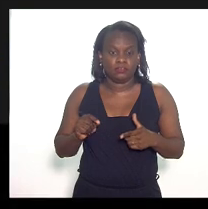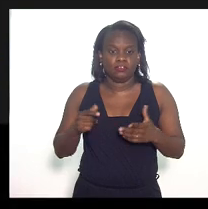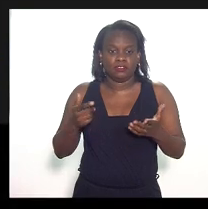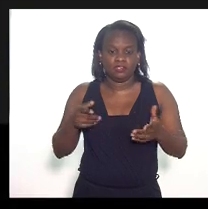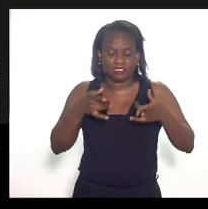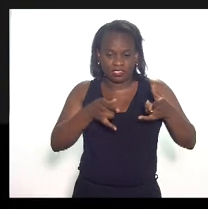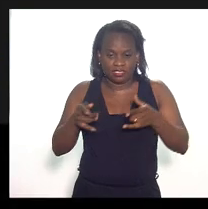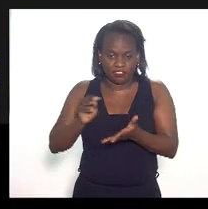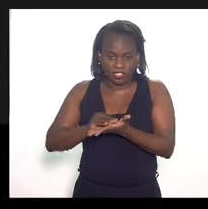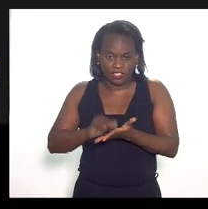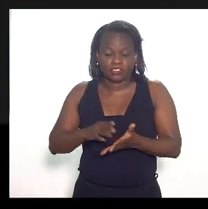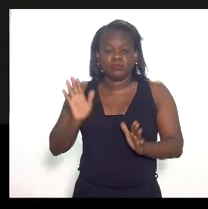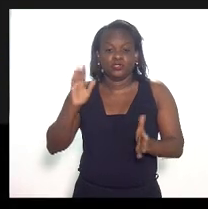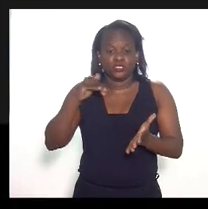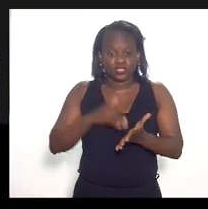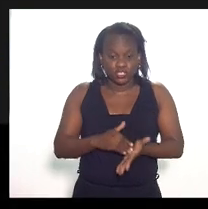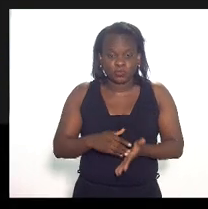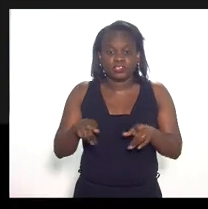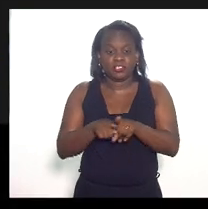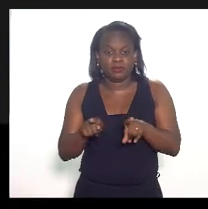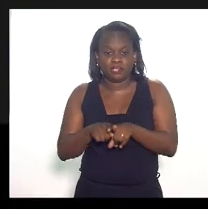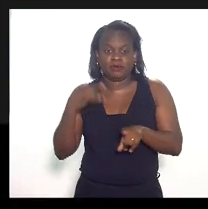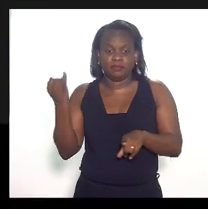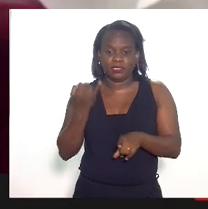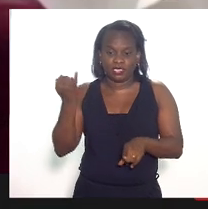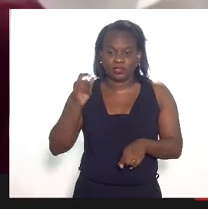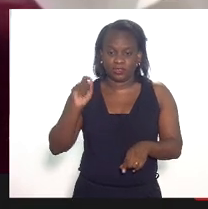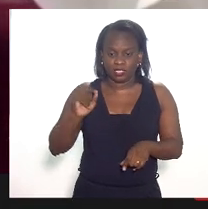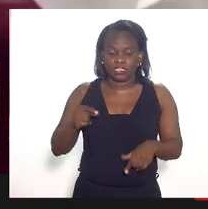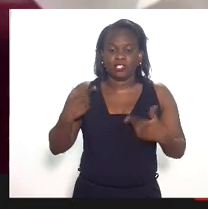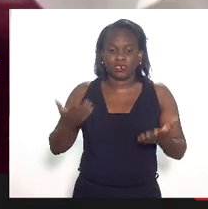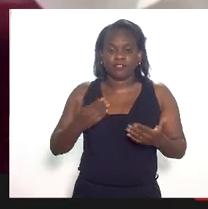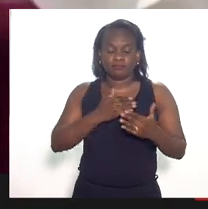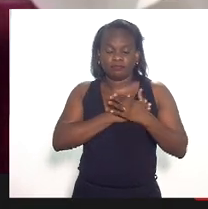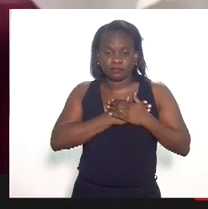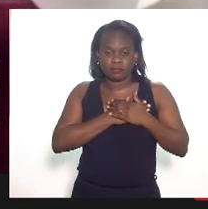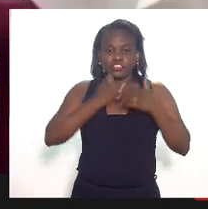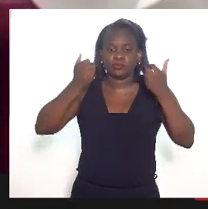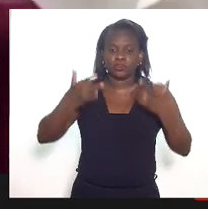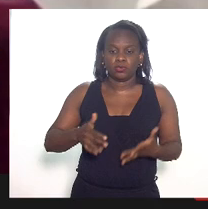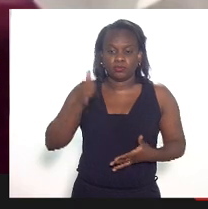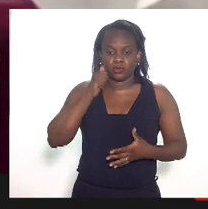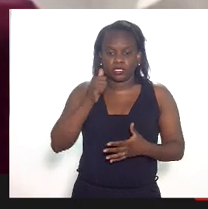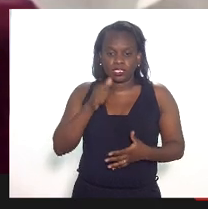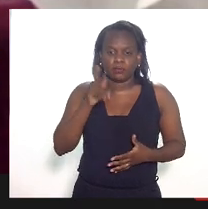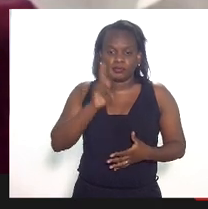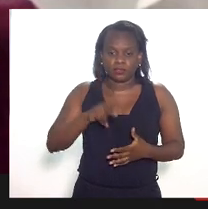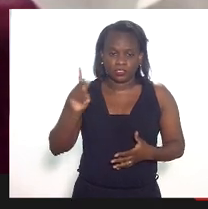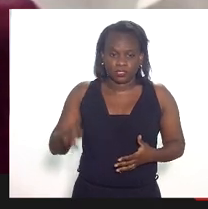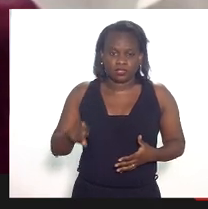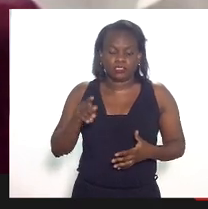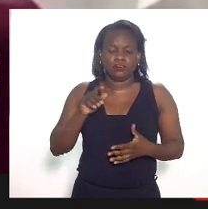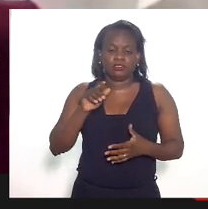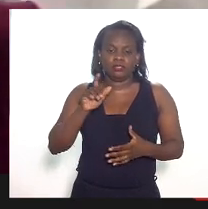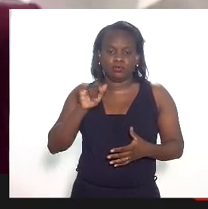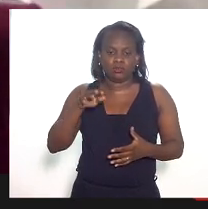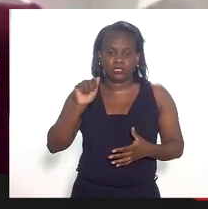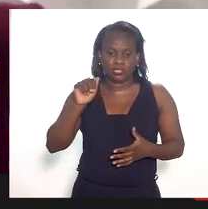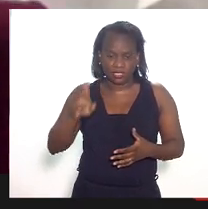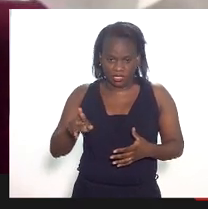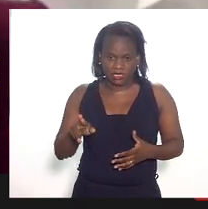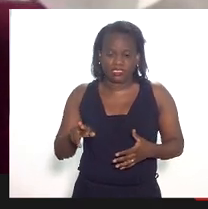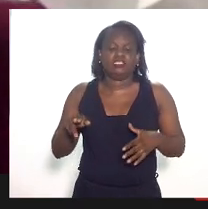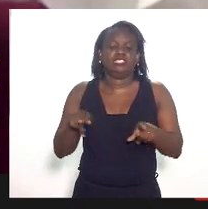servidores. Por último, né, e não menos importante, eu quero me solidar aqui com a fala da minha querida professora Gulnar e